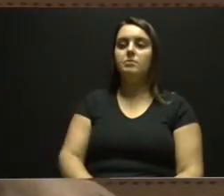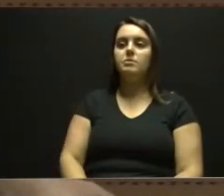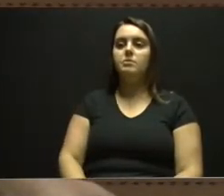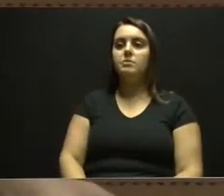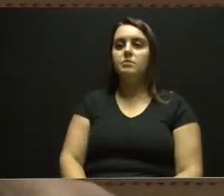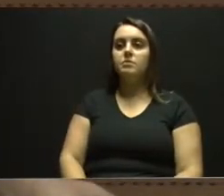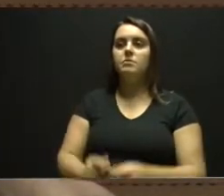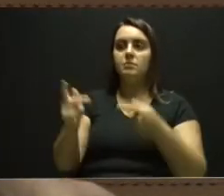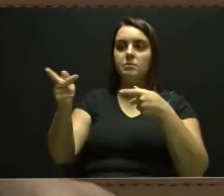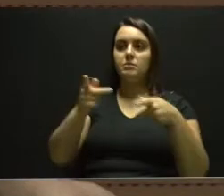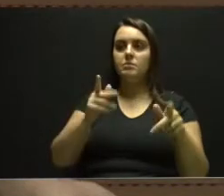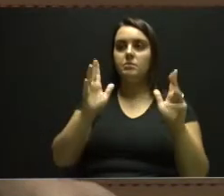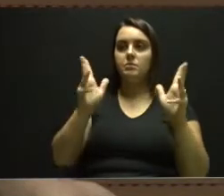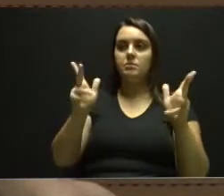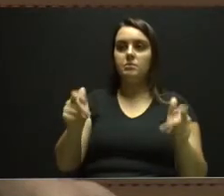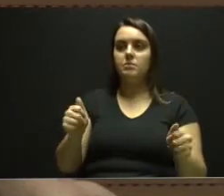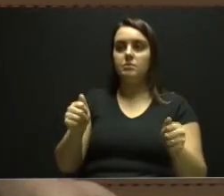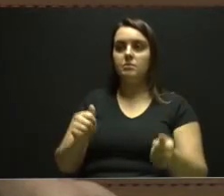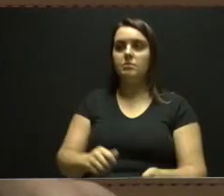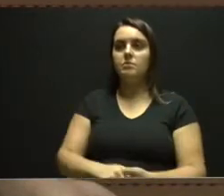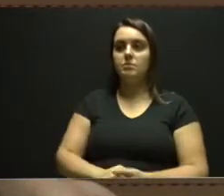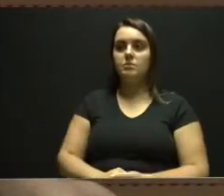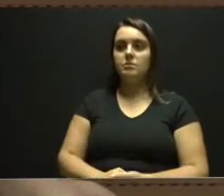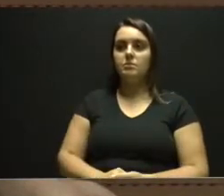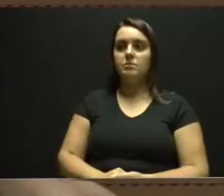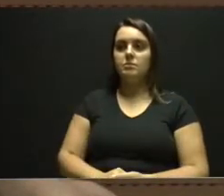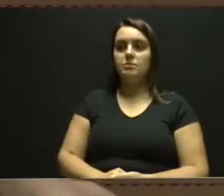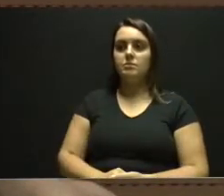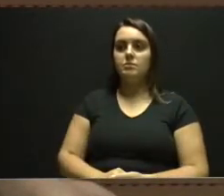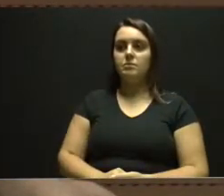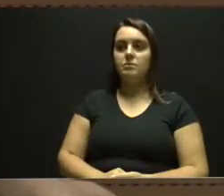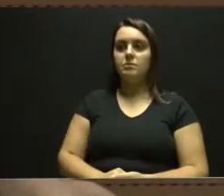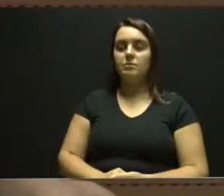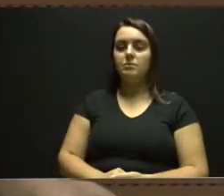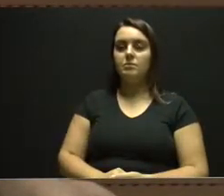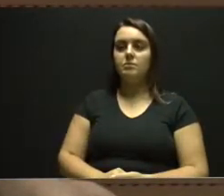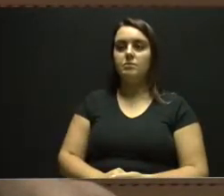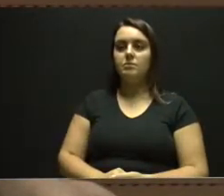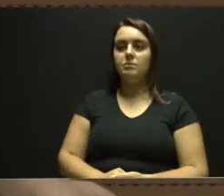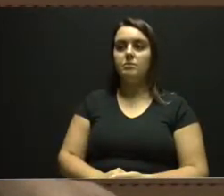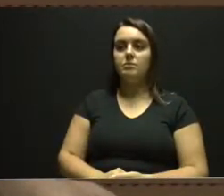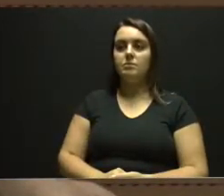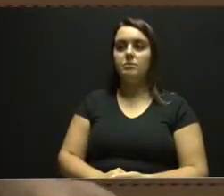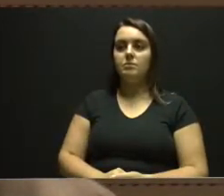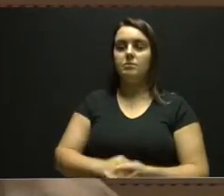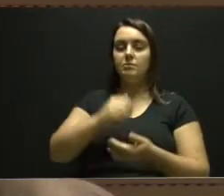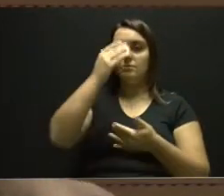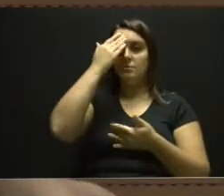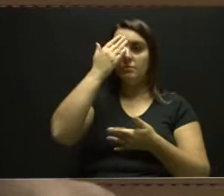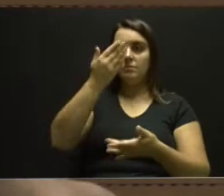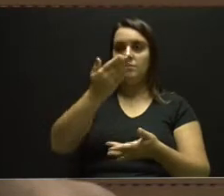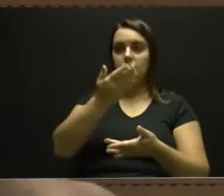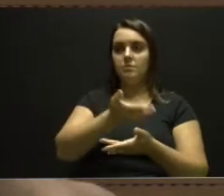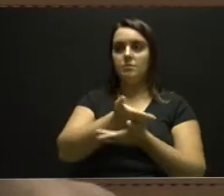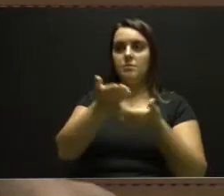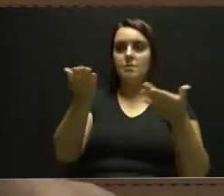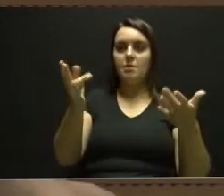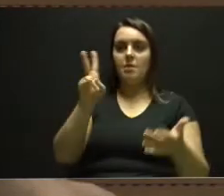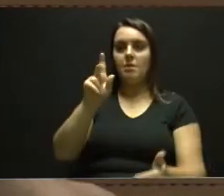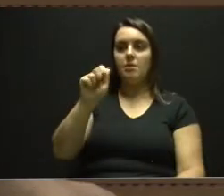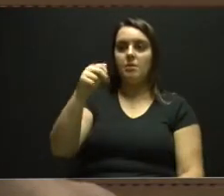presença de todos eu vou resumir um pouco porque se for pra citar todos fica bem difícil obrigada a vanessa